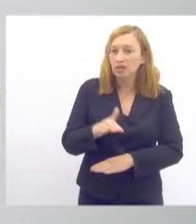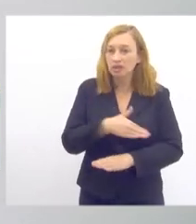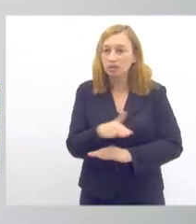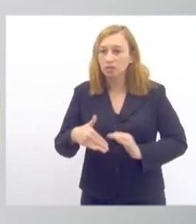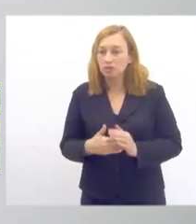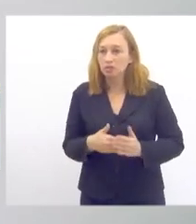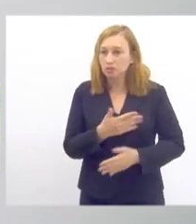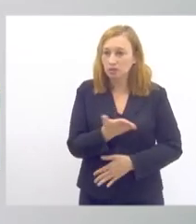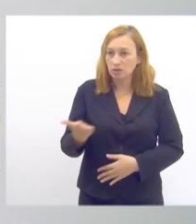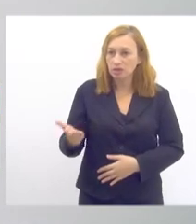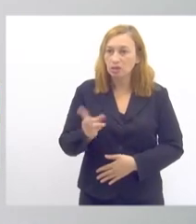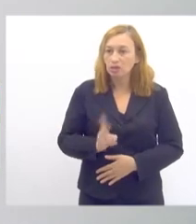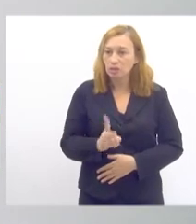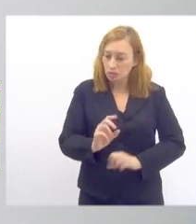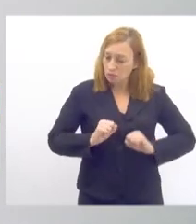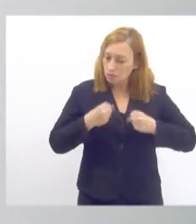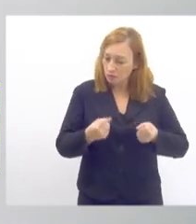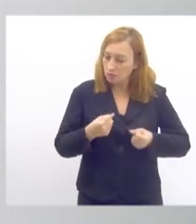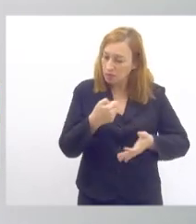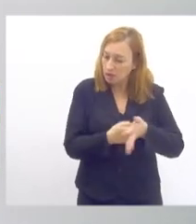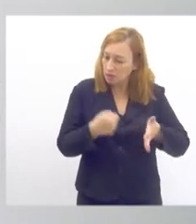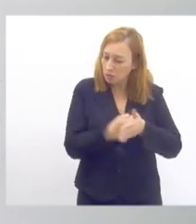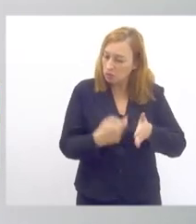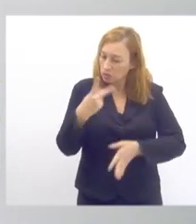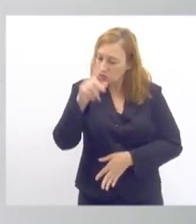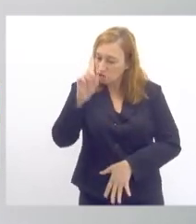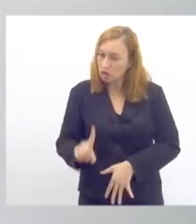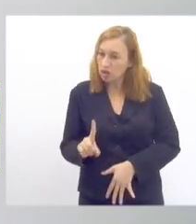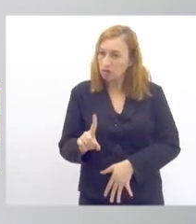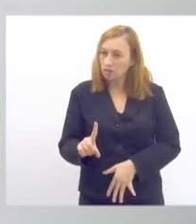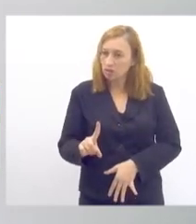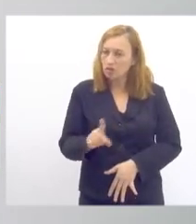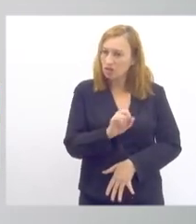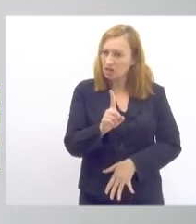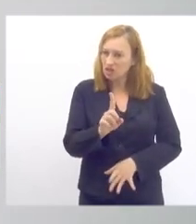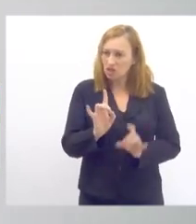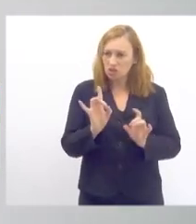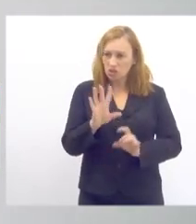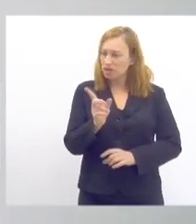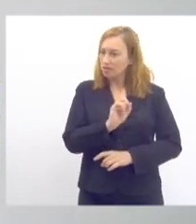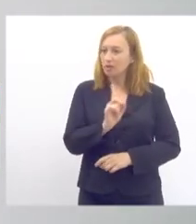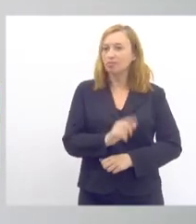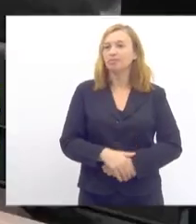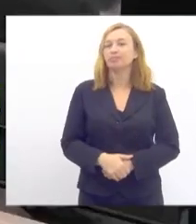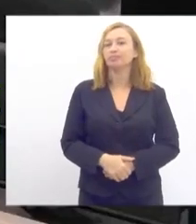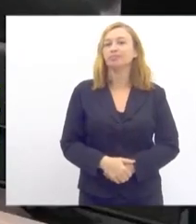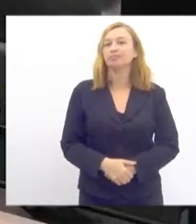e todos e que continuem firmes na luta pelos seus direitos, que vocês não estão sozinhos.